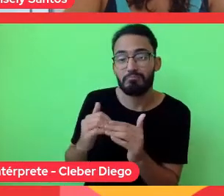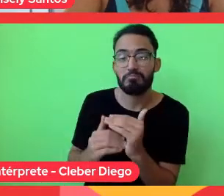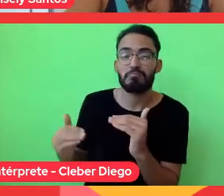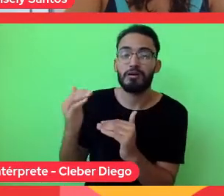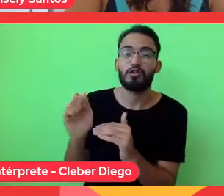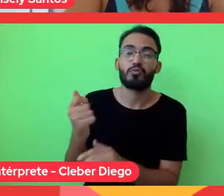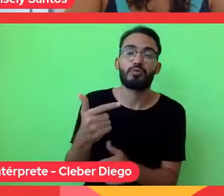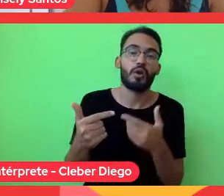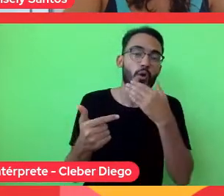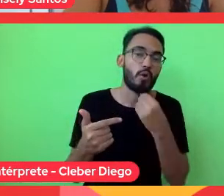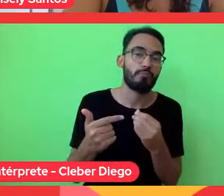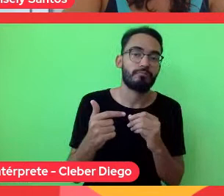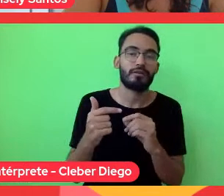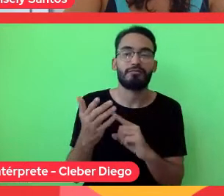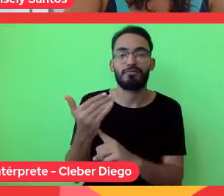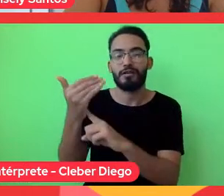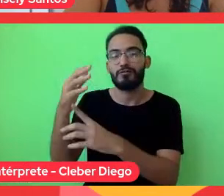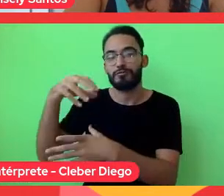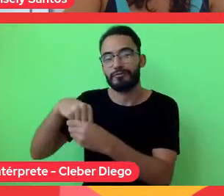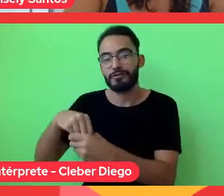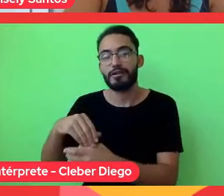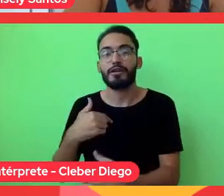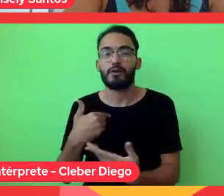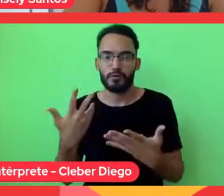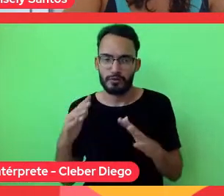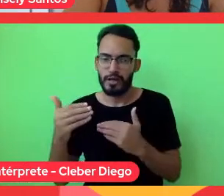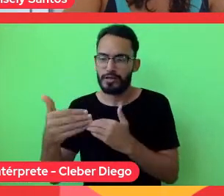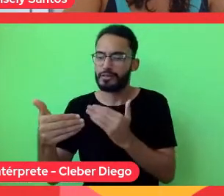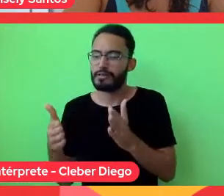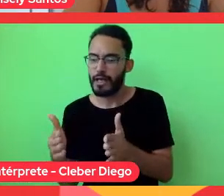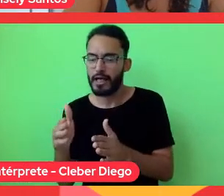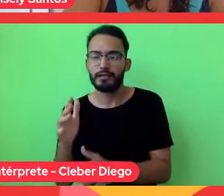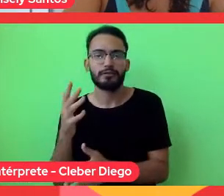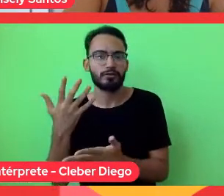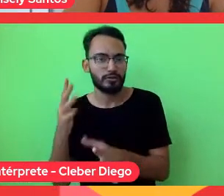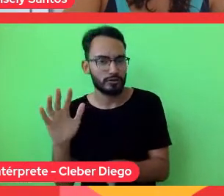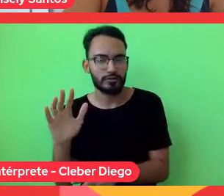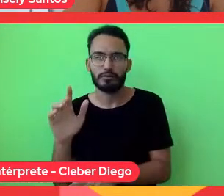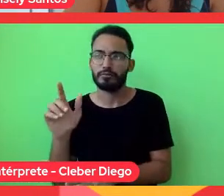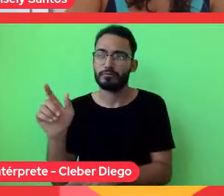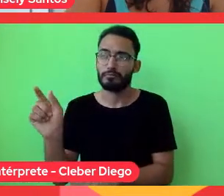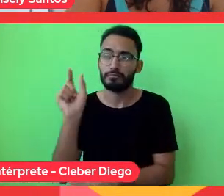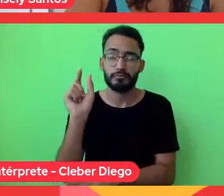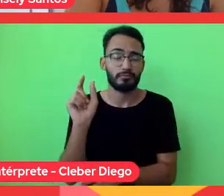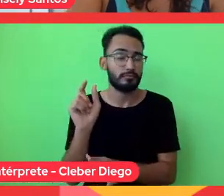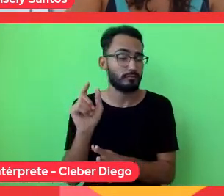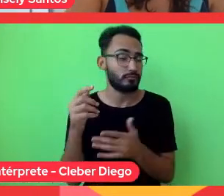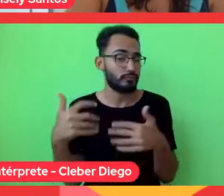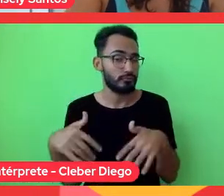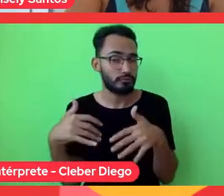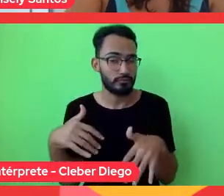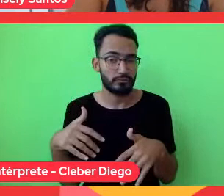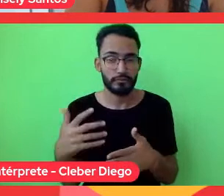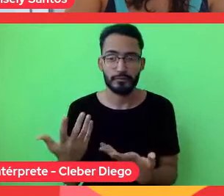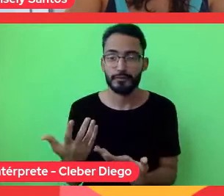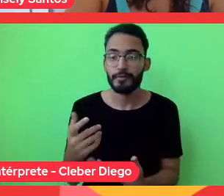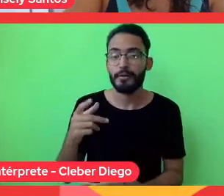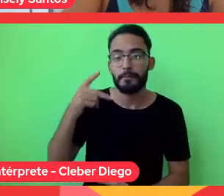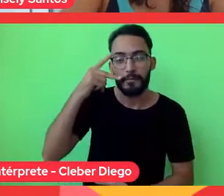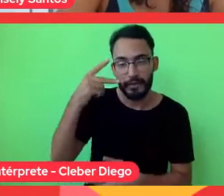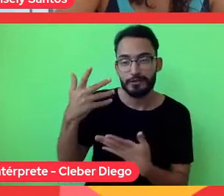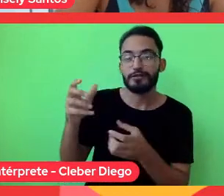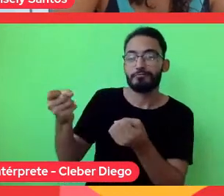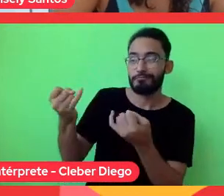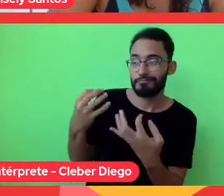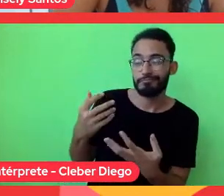na tecnologia e já estive numa sala e já escutei absurdos, Priscila também, que já me contou. Então, assim, a gente escuta